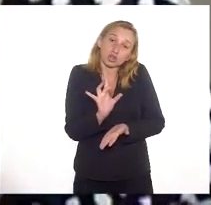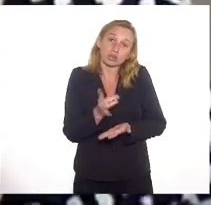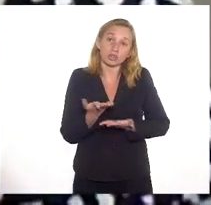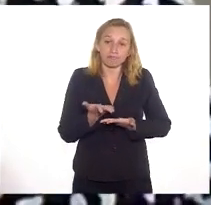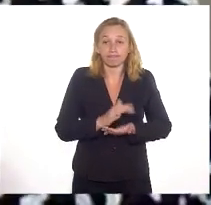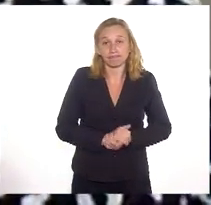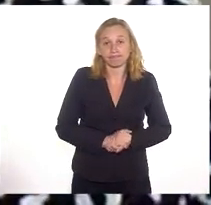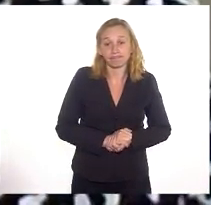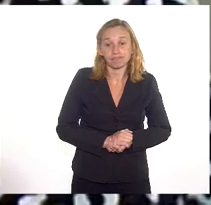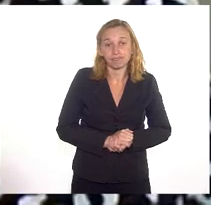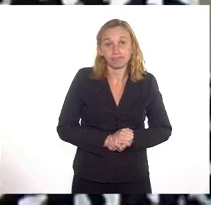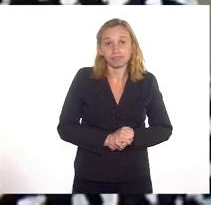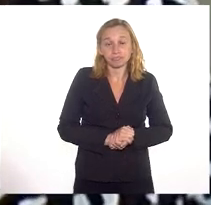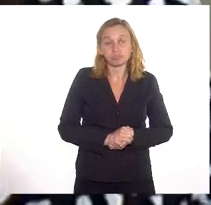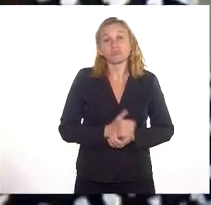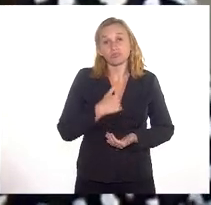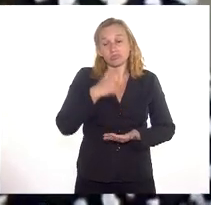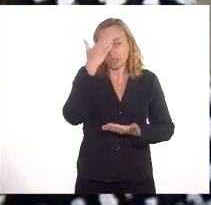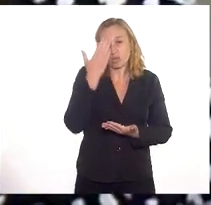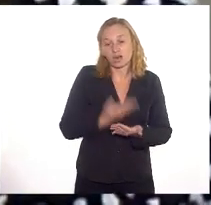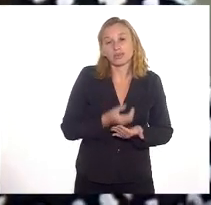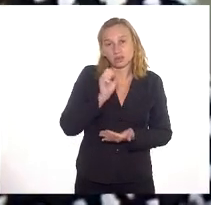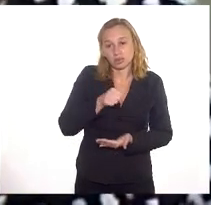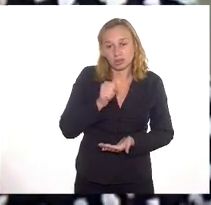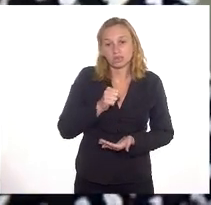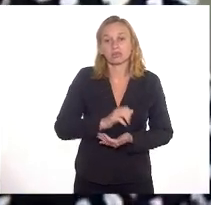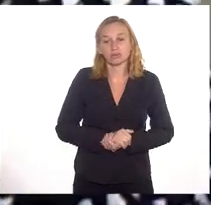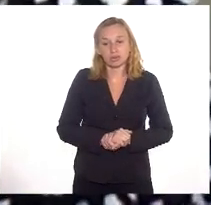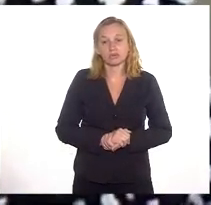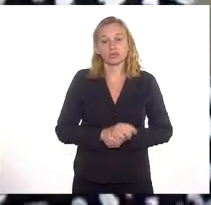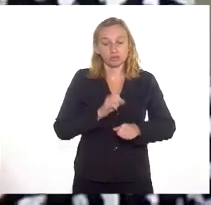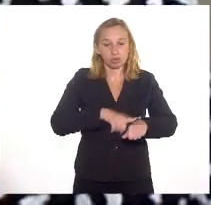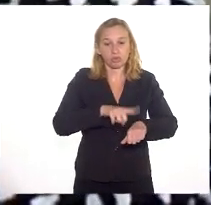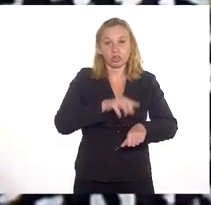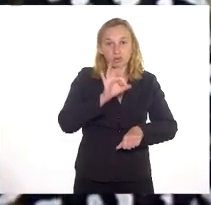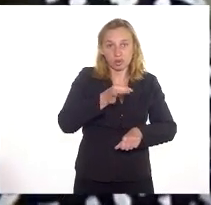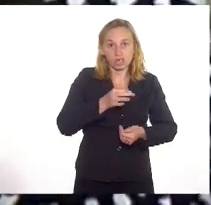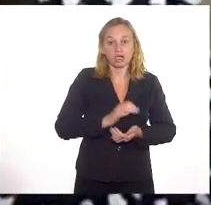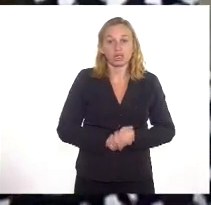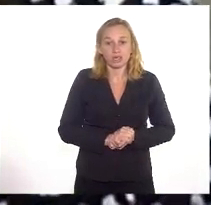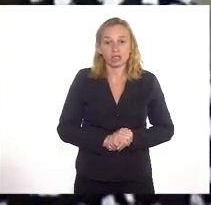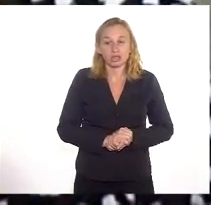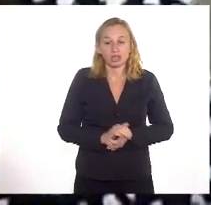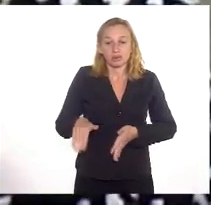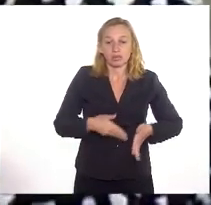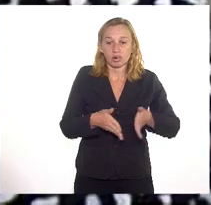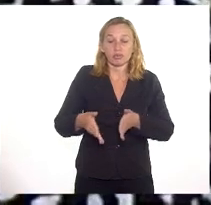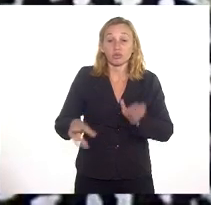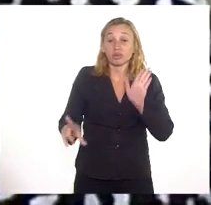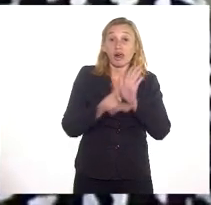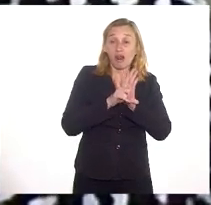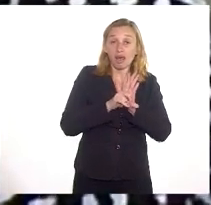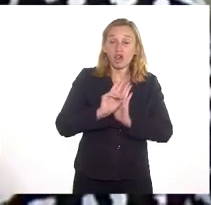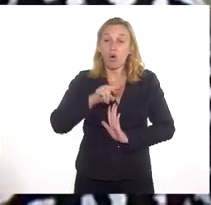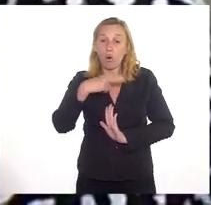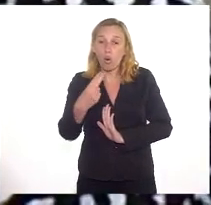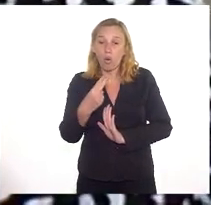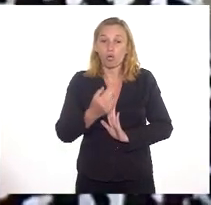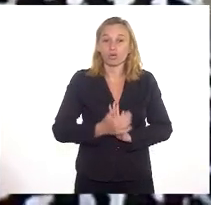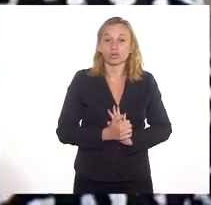sozinho. Então, eu acredito, sim, que num determinado momento, seja pelo caminho da lei, ou seja,